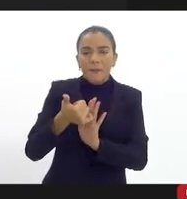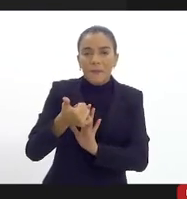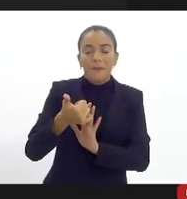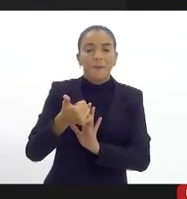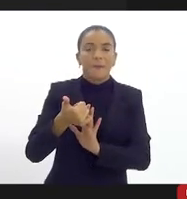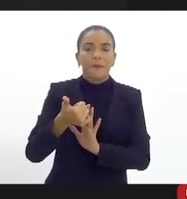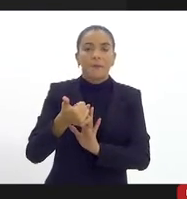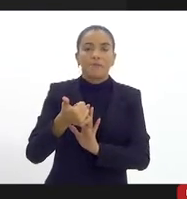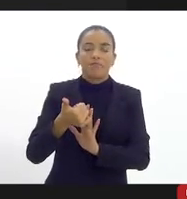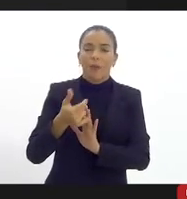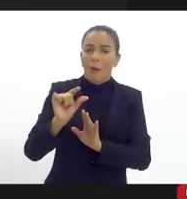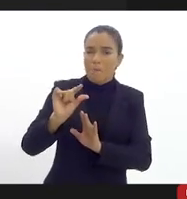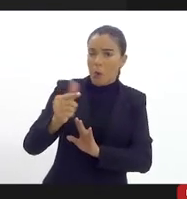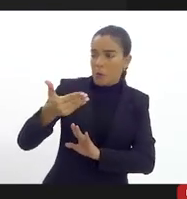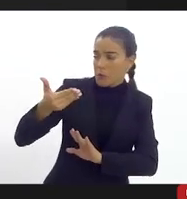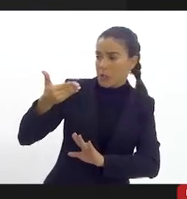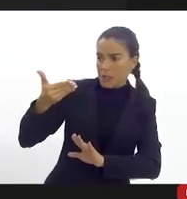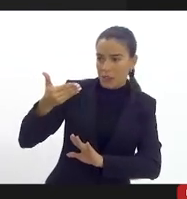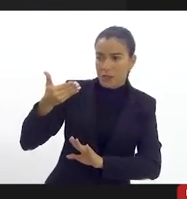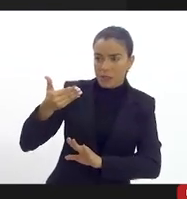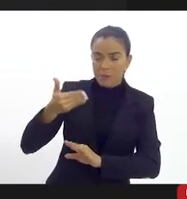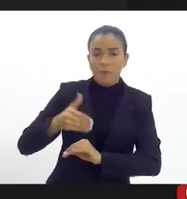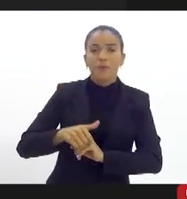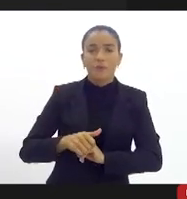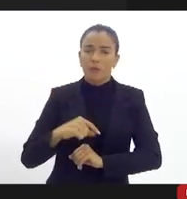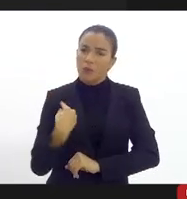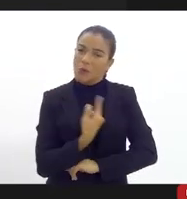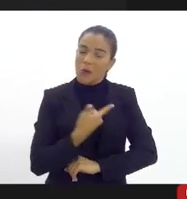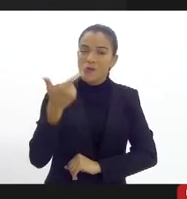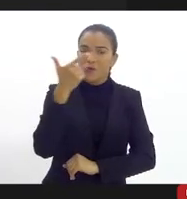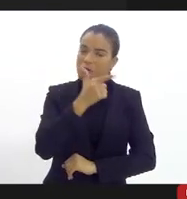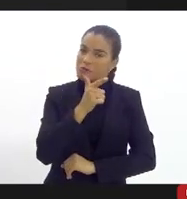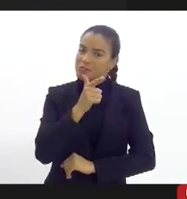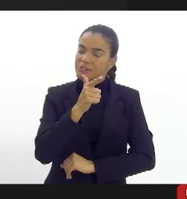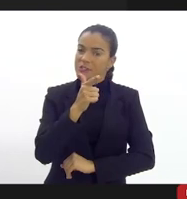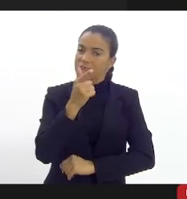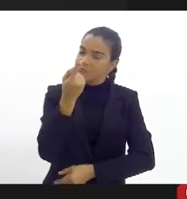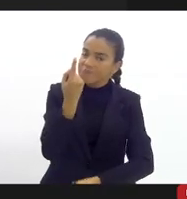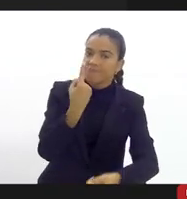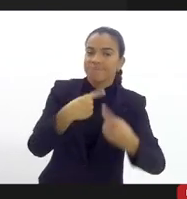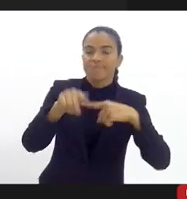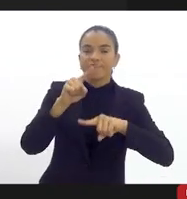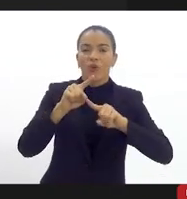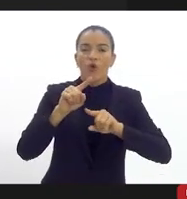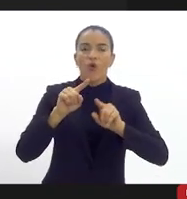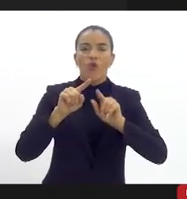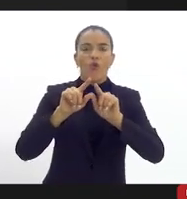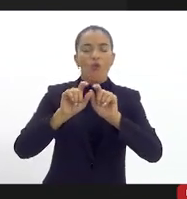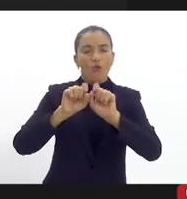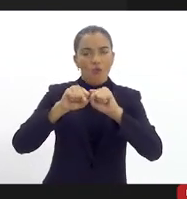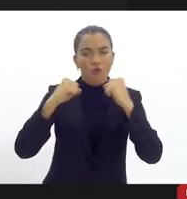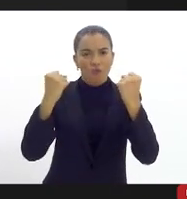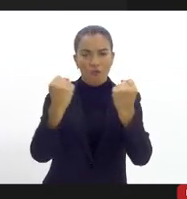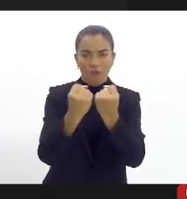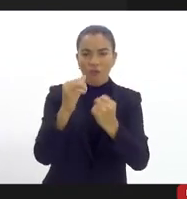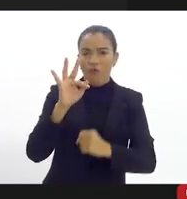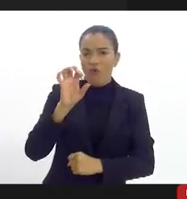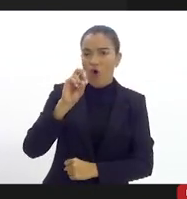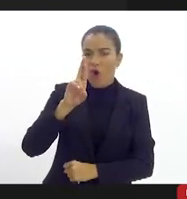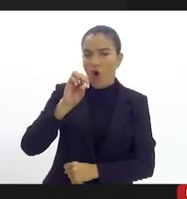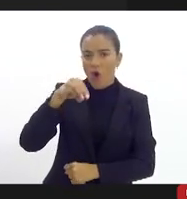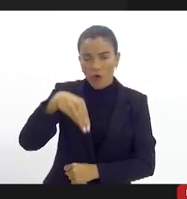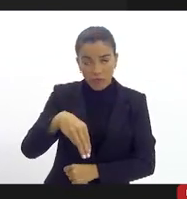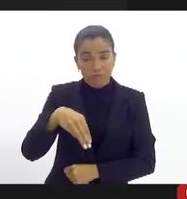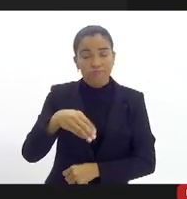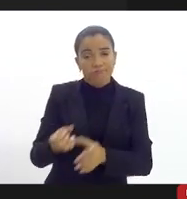a recentemente nós conseguimos retomar o fórum nacional de educação um